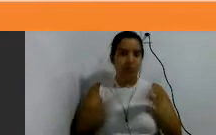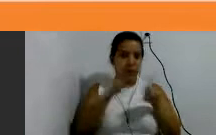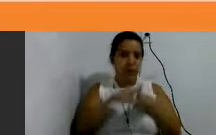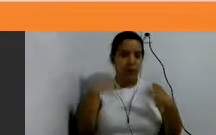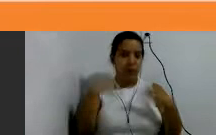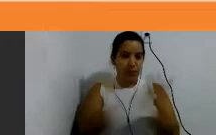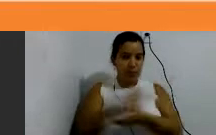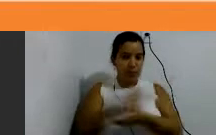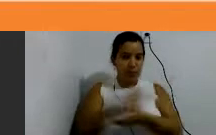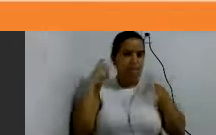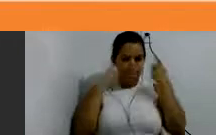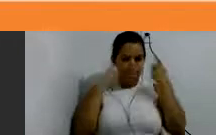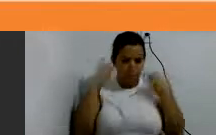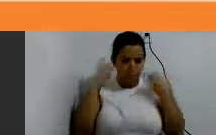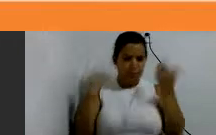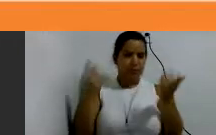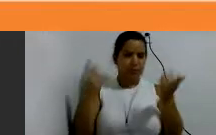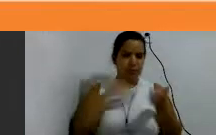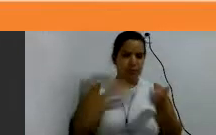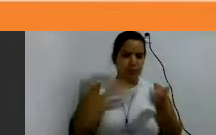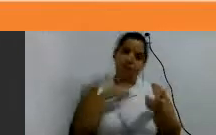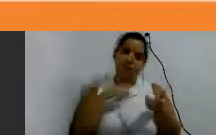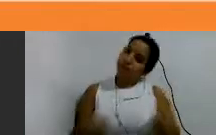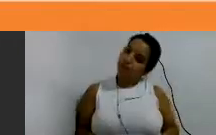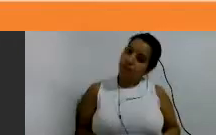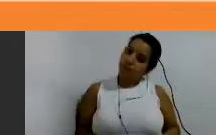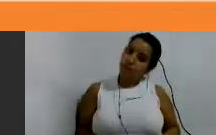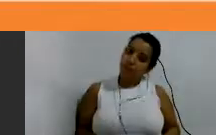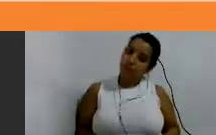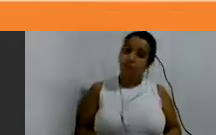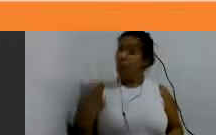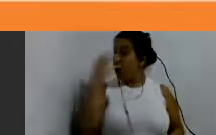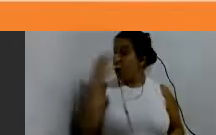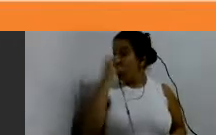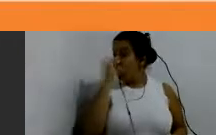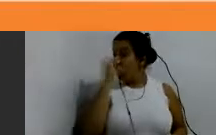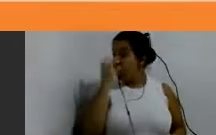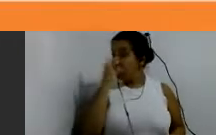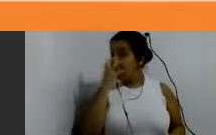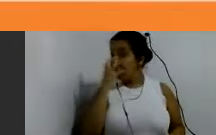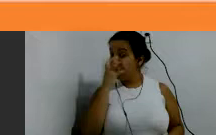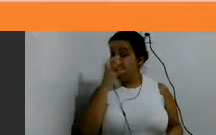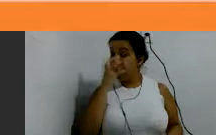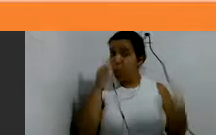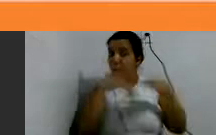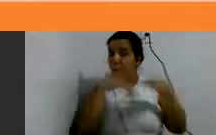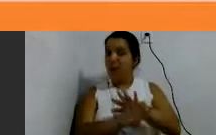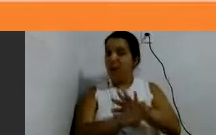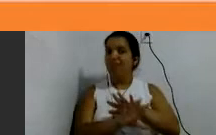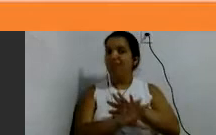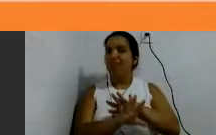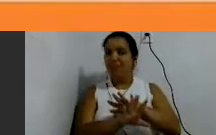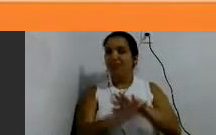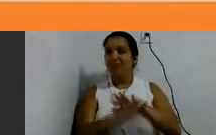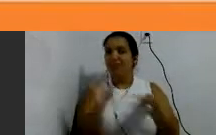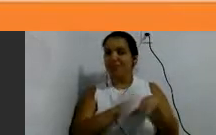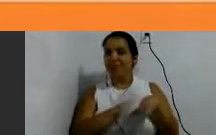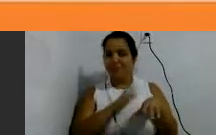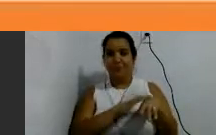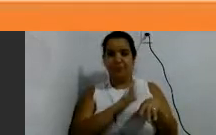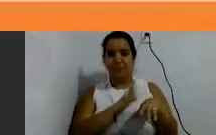certa preocupação. E o cão é o nosso reservatório doméstico, e aqui coloquei que ele